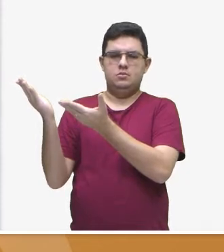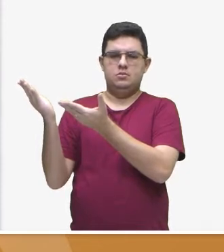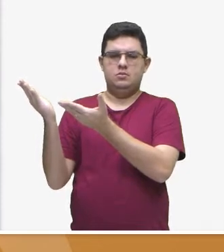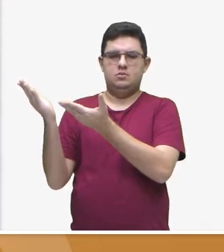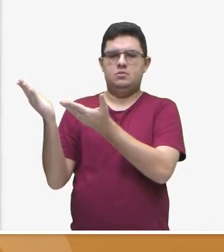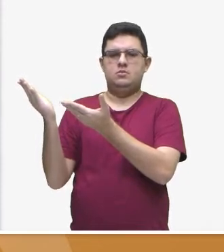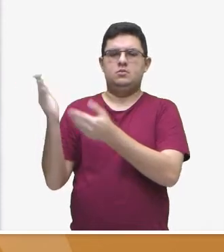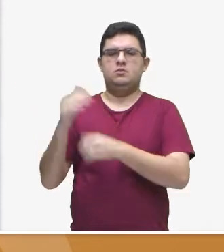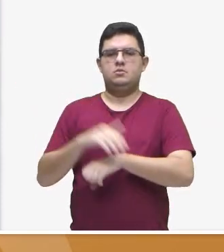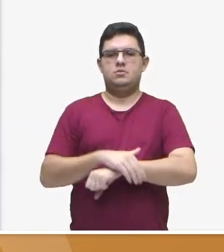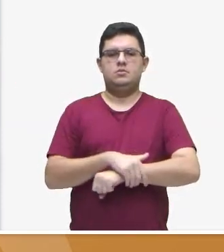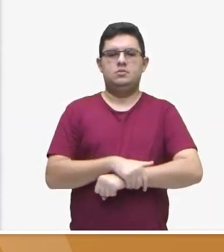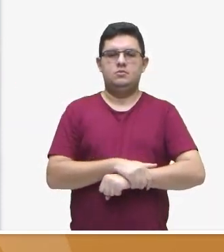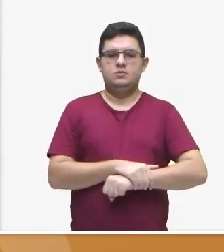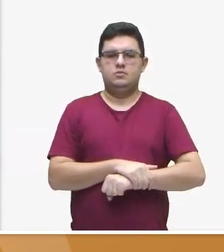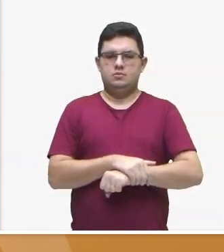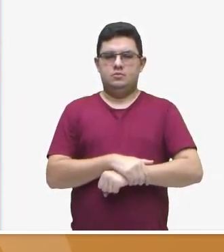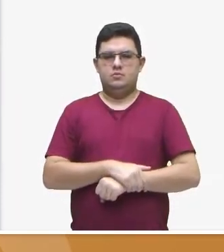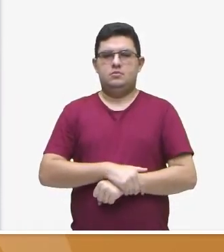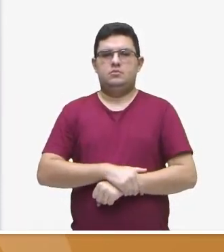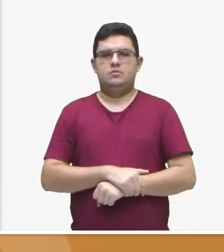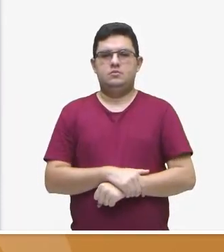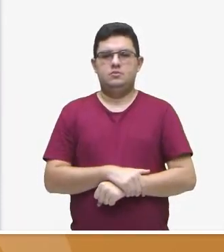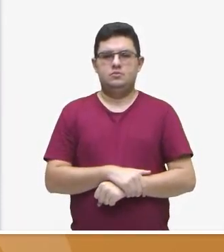sociedades atuais.